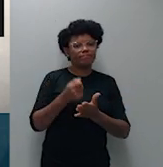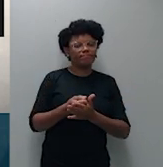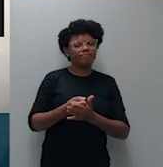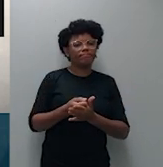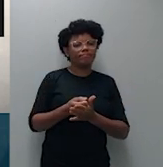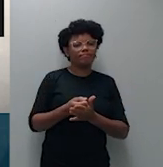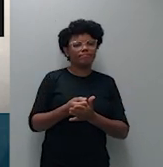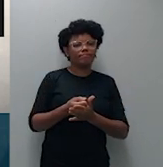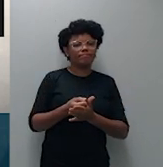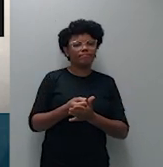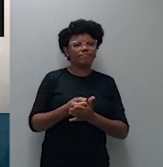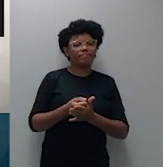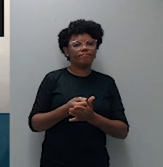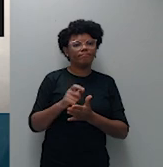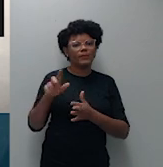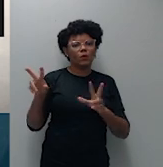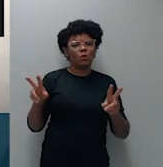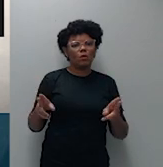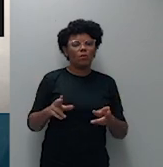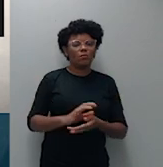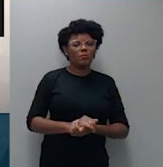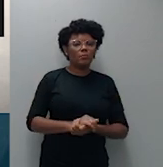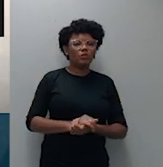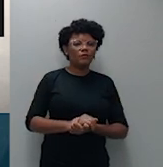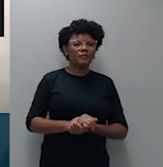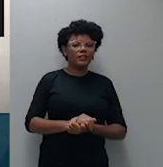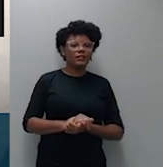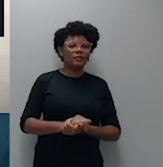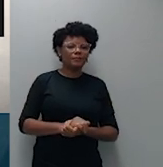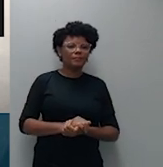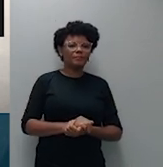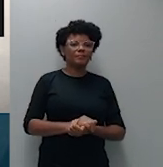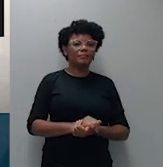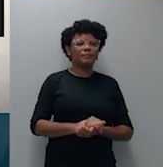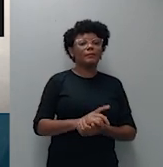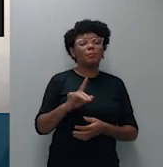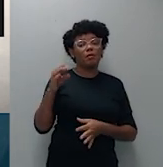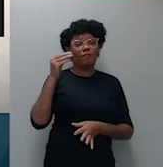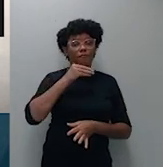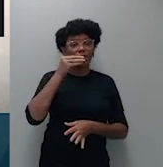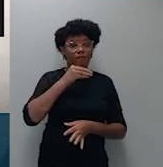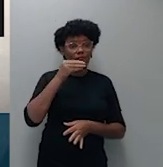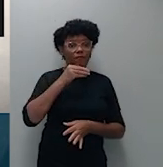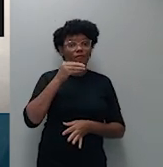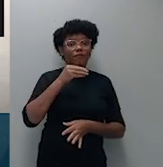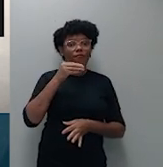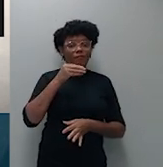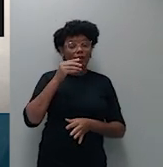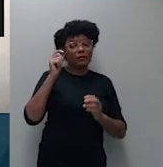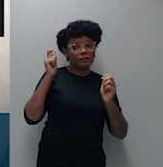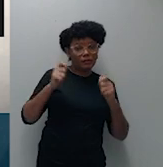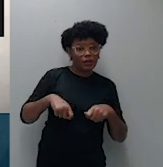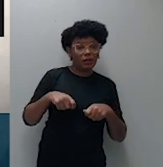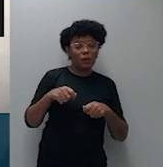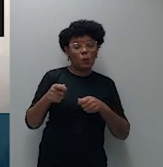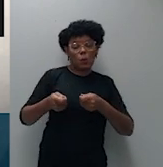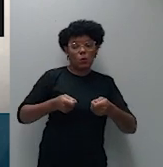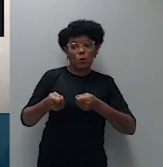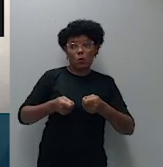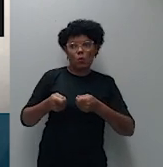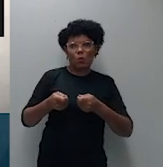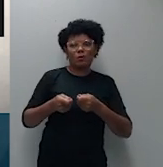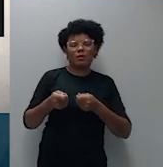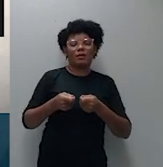decisões como a do gênero Por que enfraquecem muito a possibilidade de